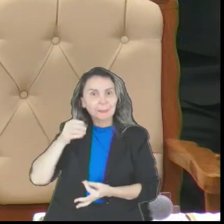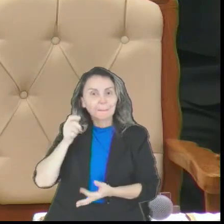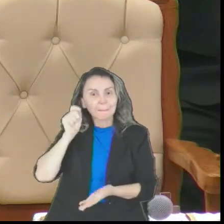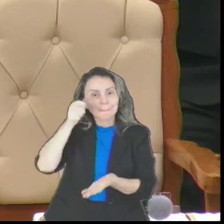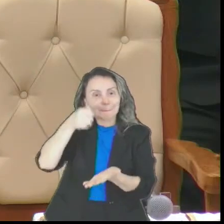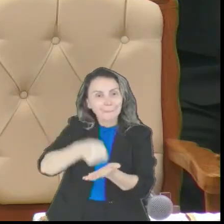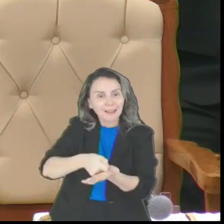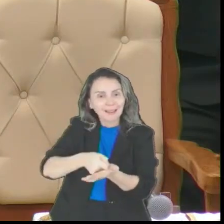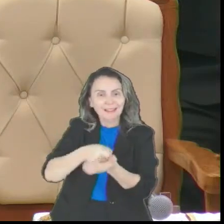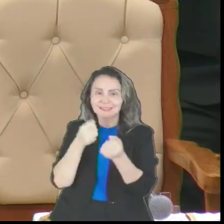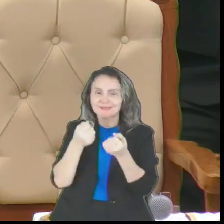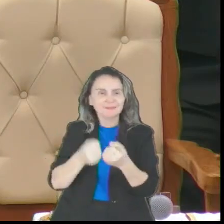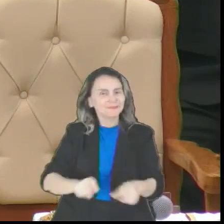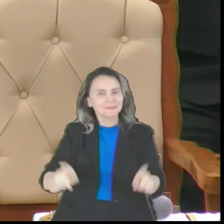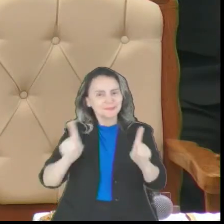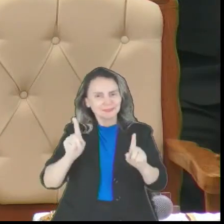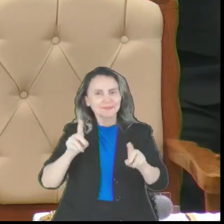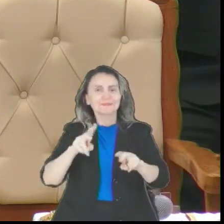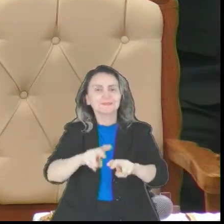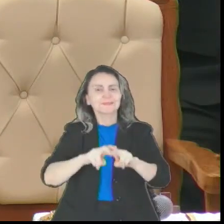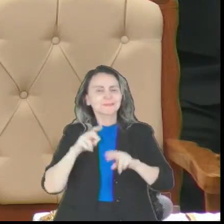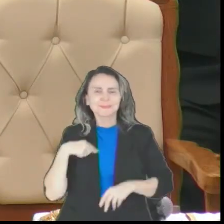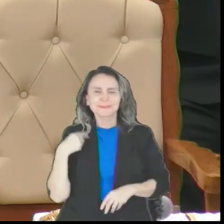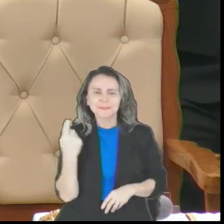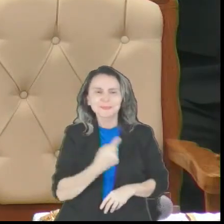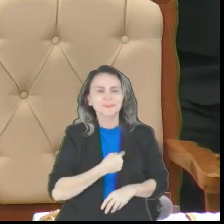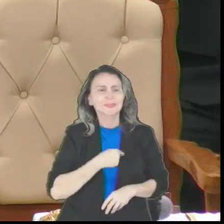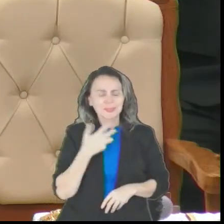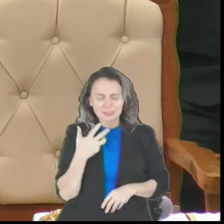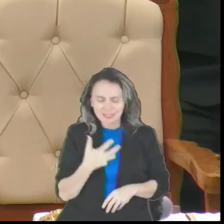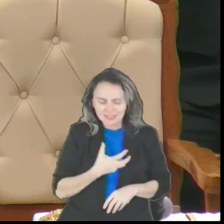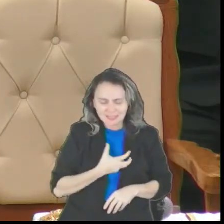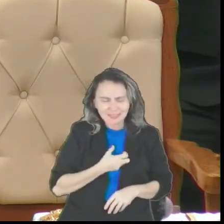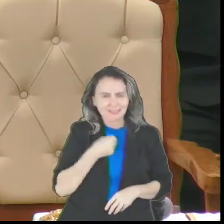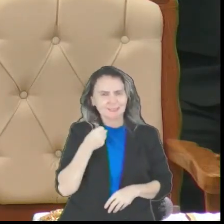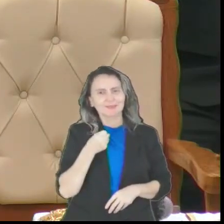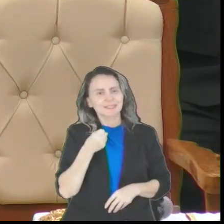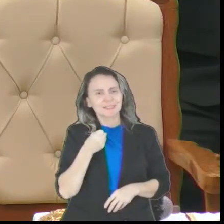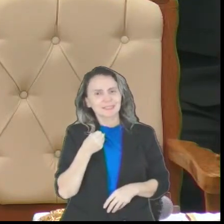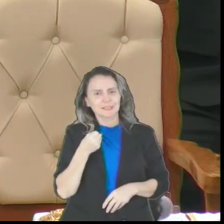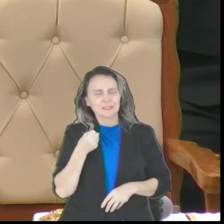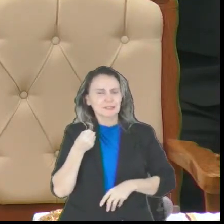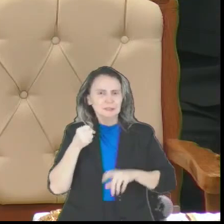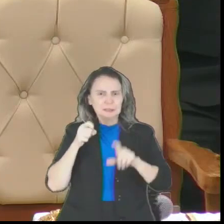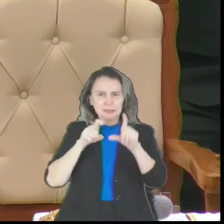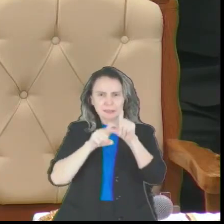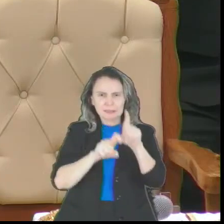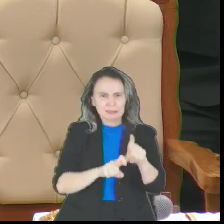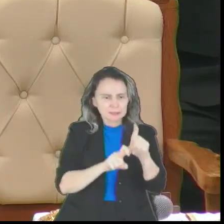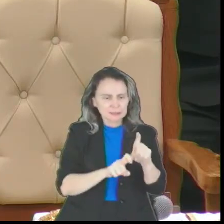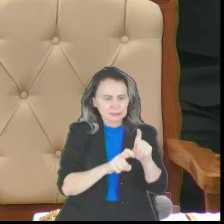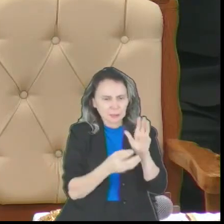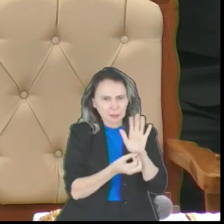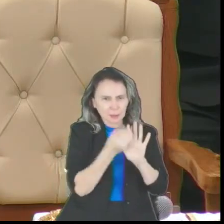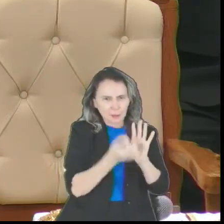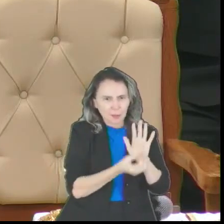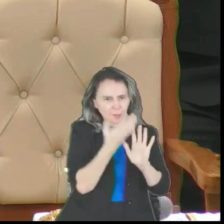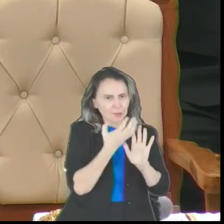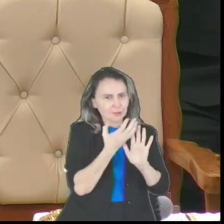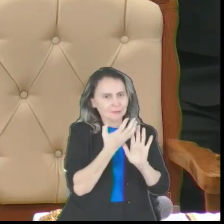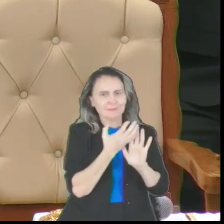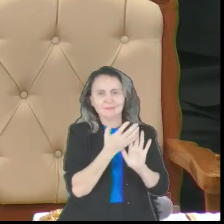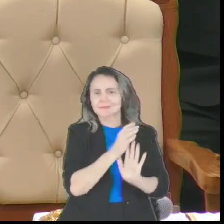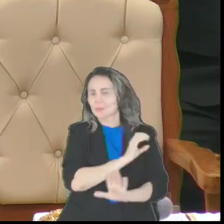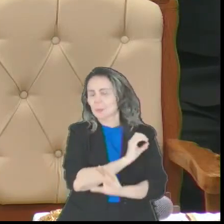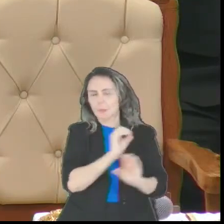Jesus. Por isso que a nossa salvação, ela não depende de obras, ela depende